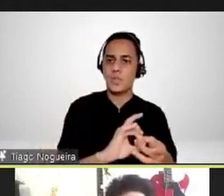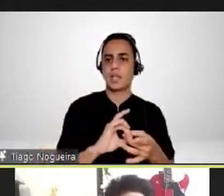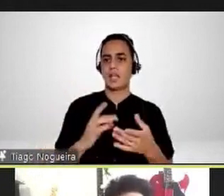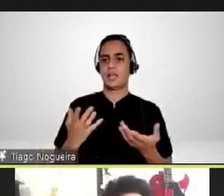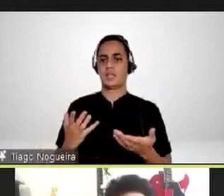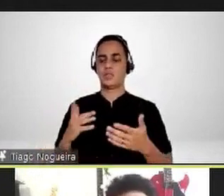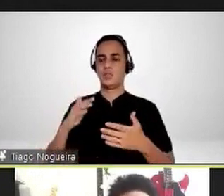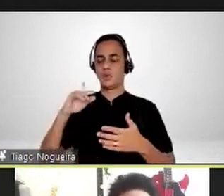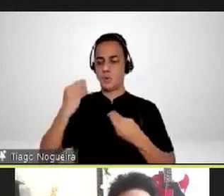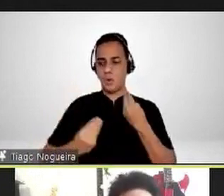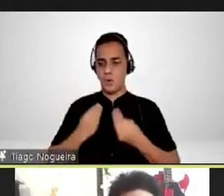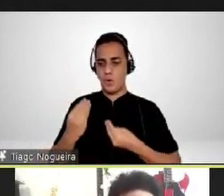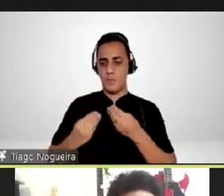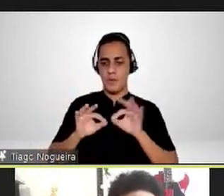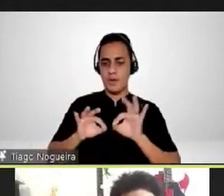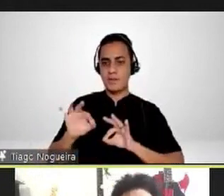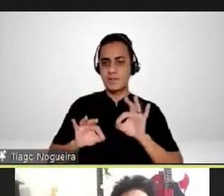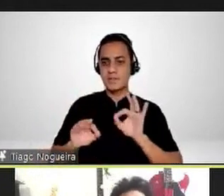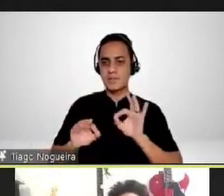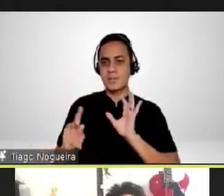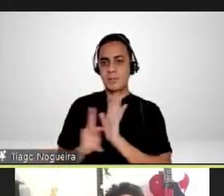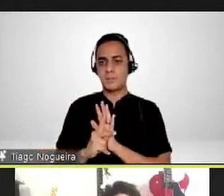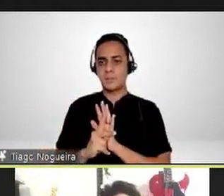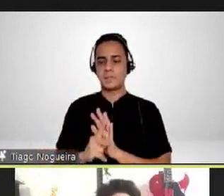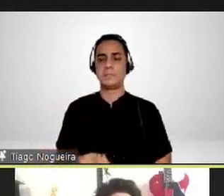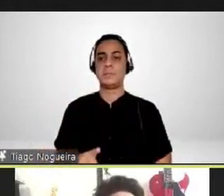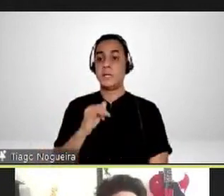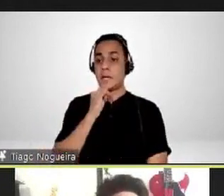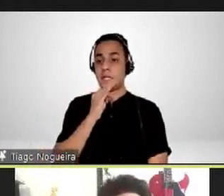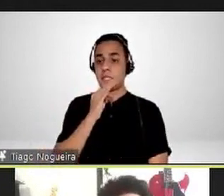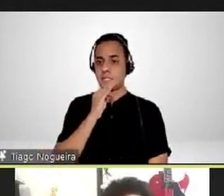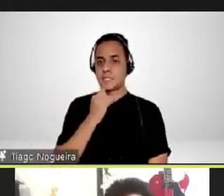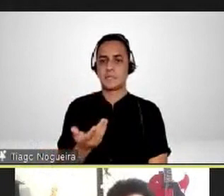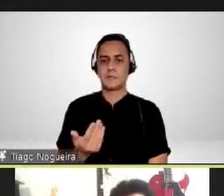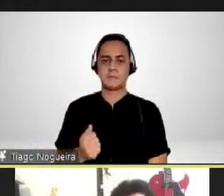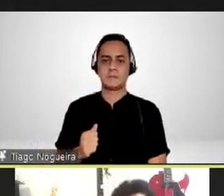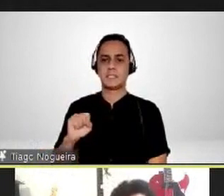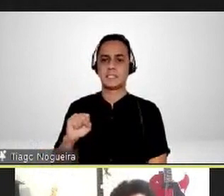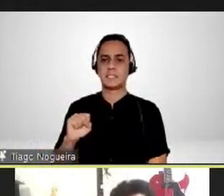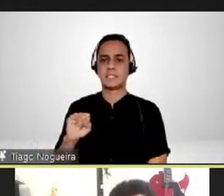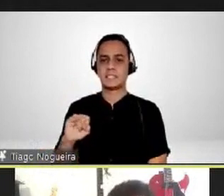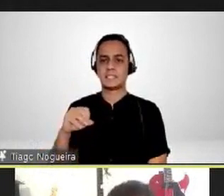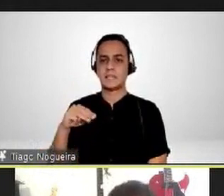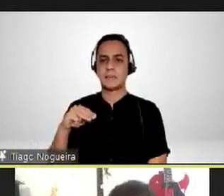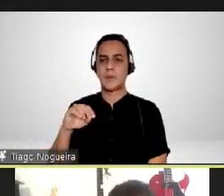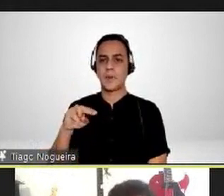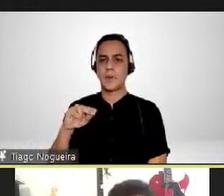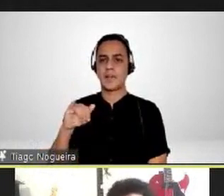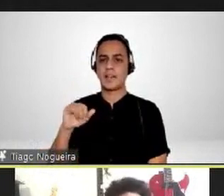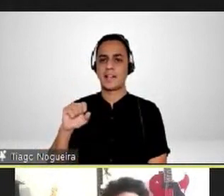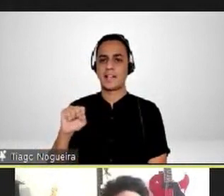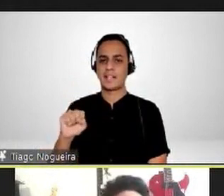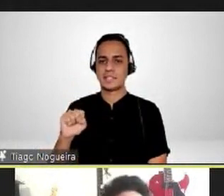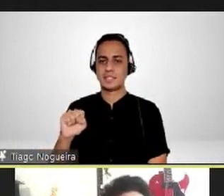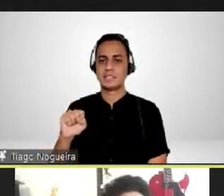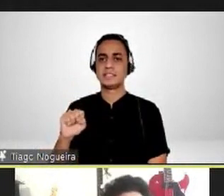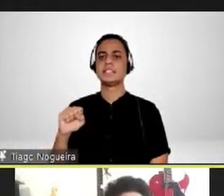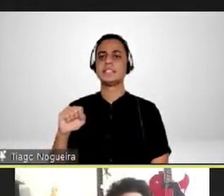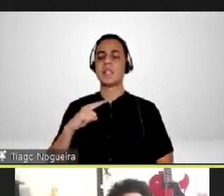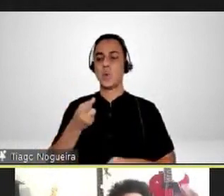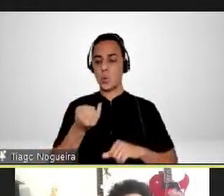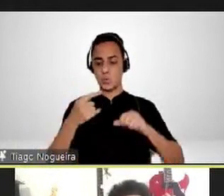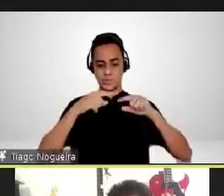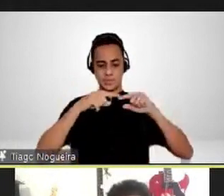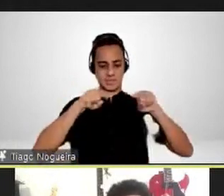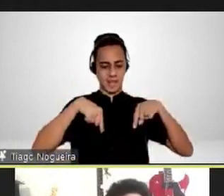certo lugar, né? No caso do Simônides, ele ativava certas salas.